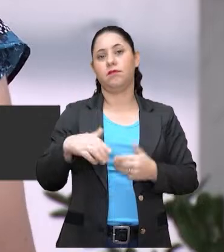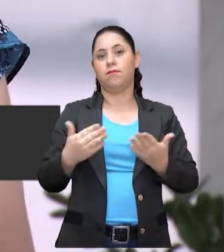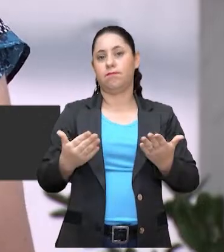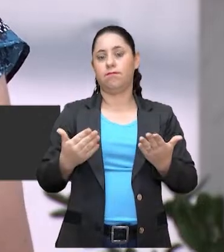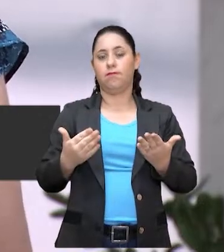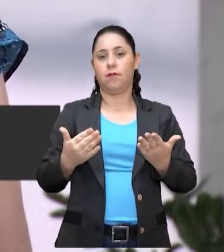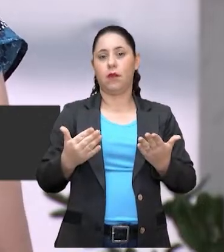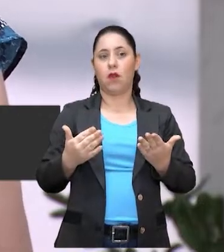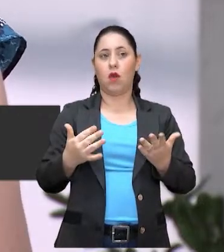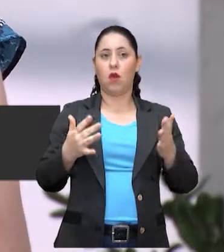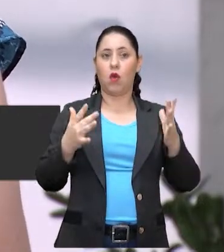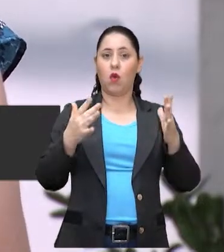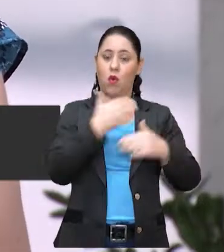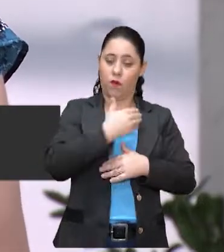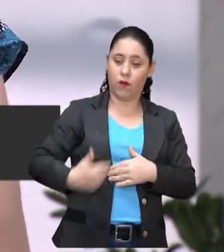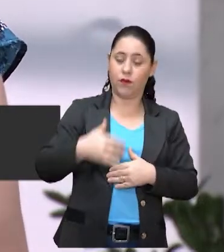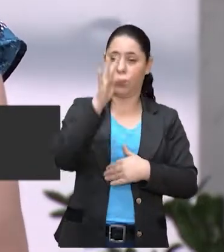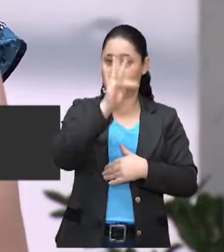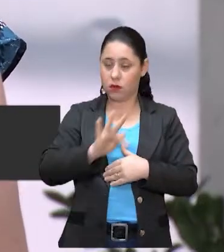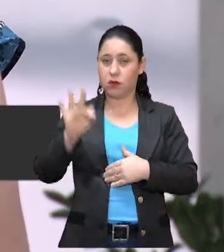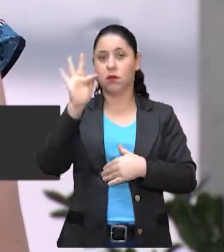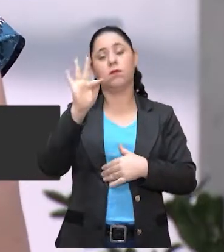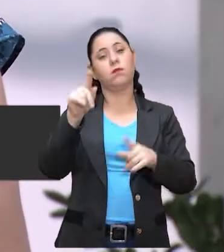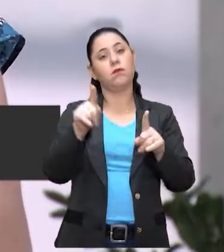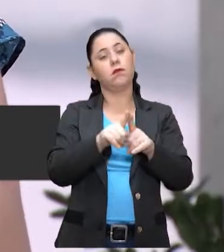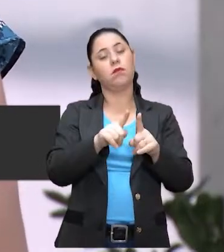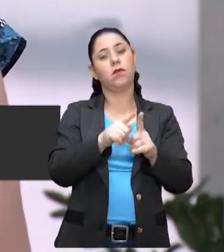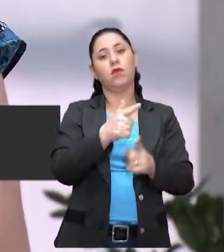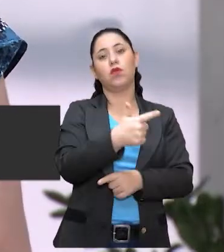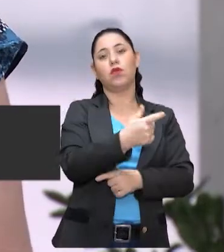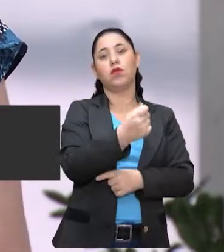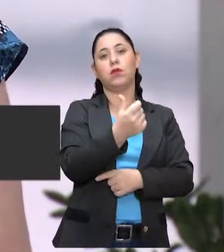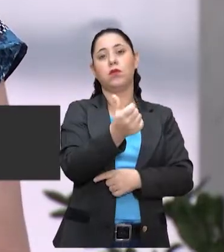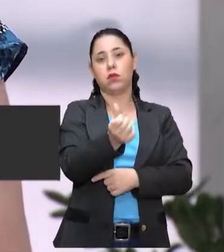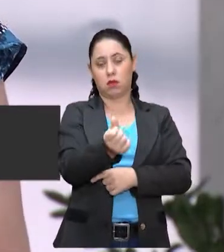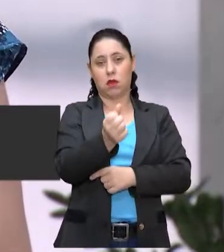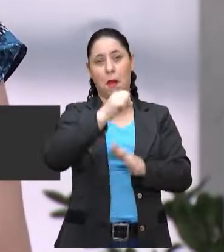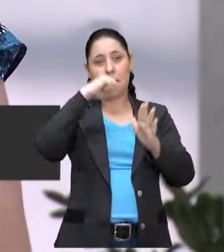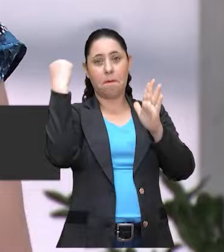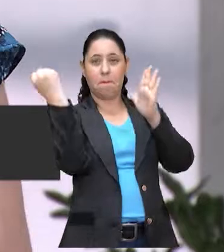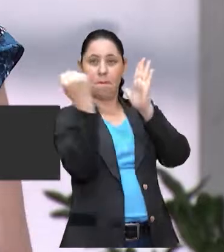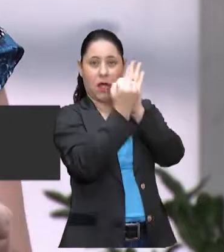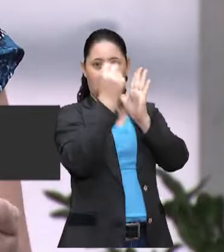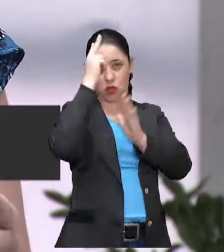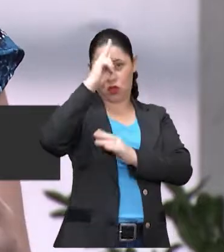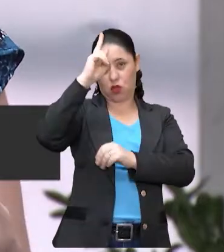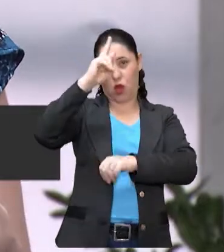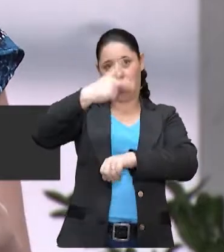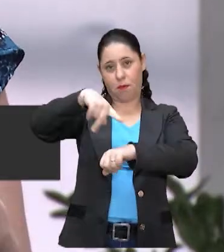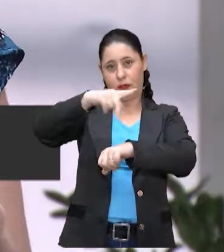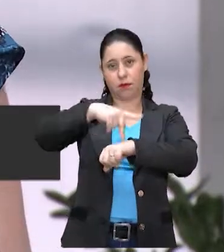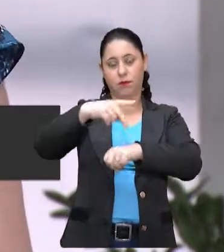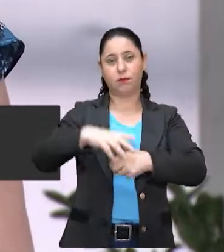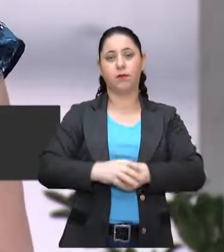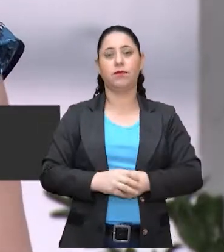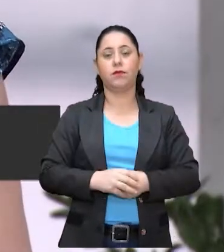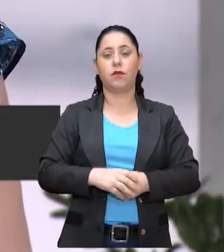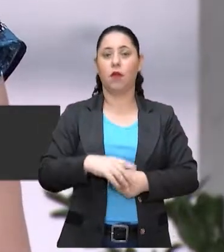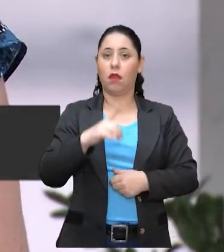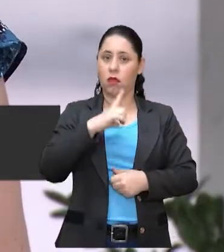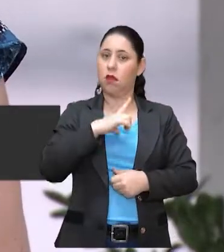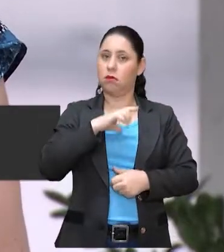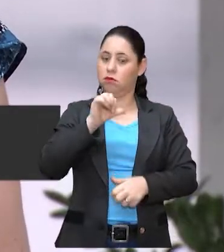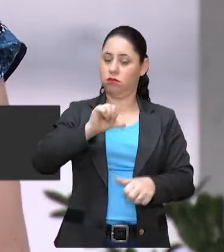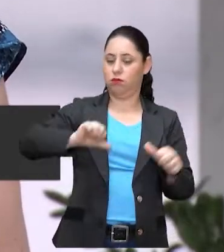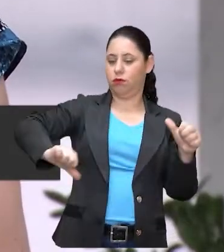tanto em nível da União, e a partir daí de 2016 a gente tem um marco muito claro na história do país. A gente